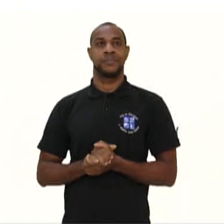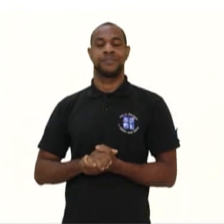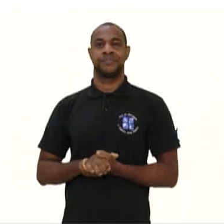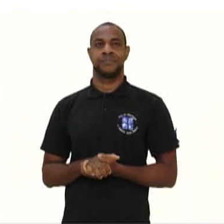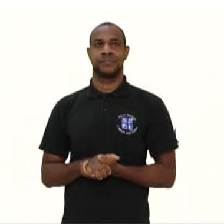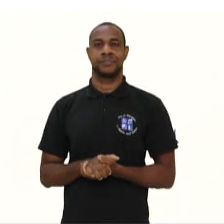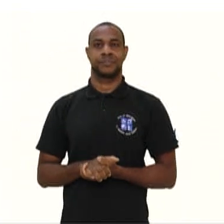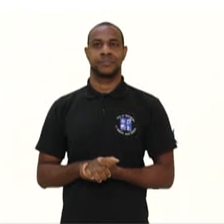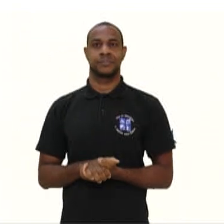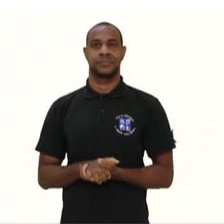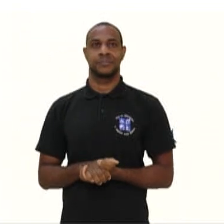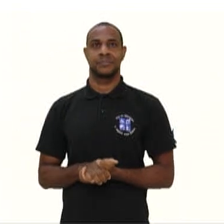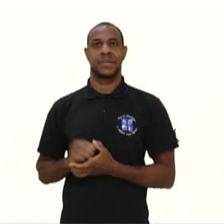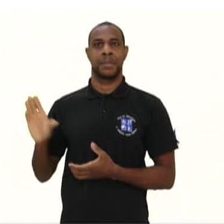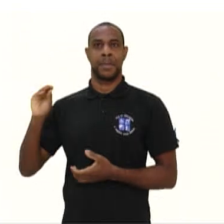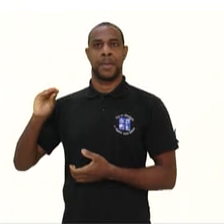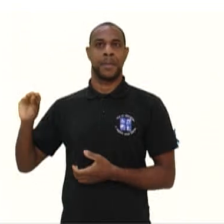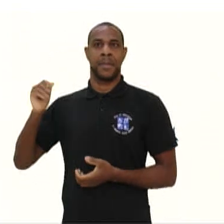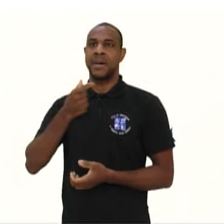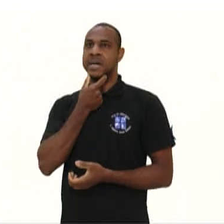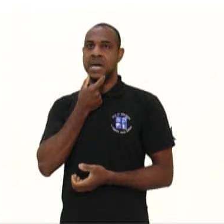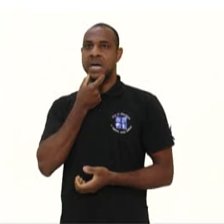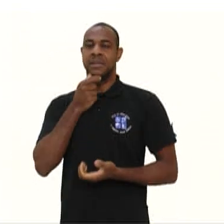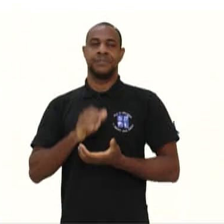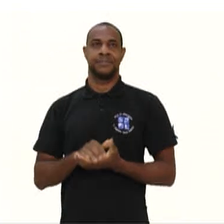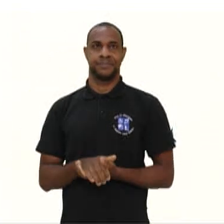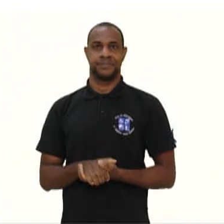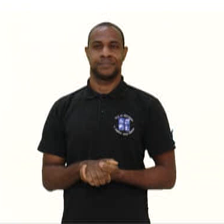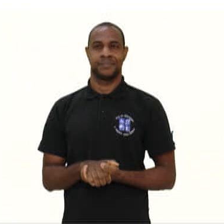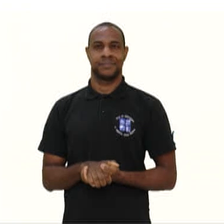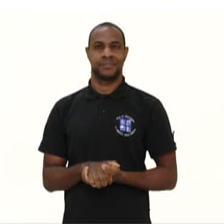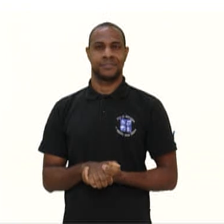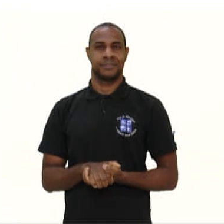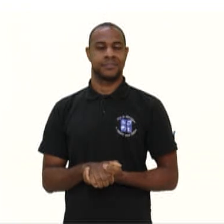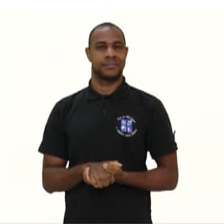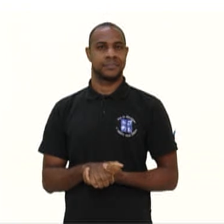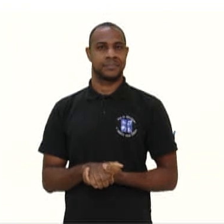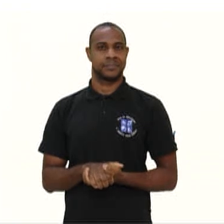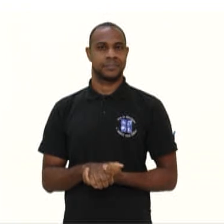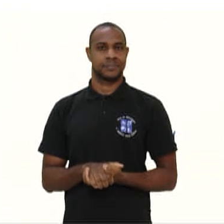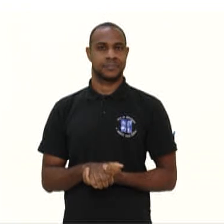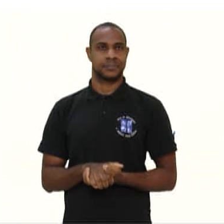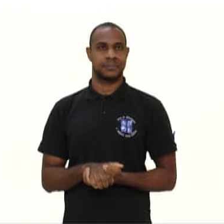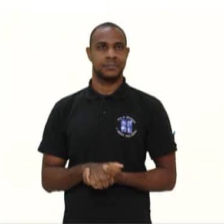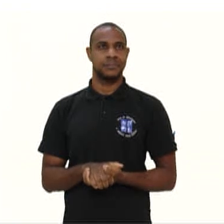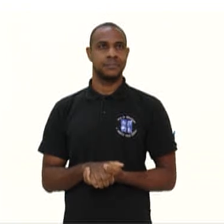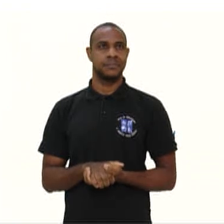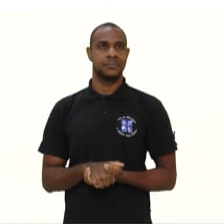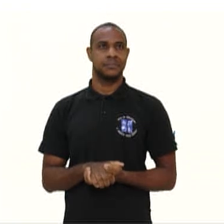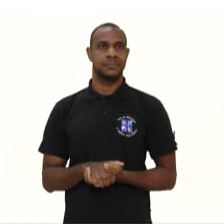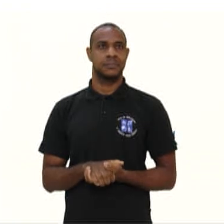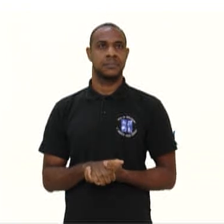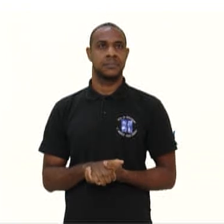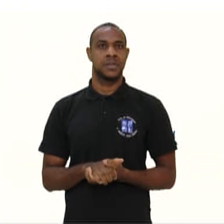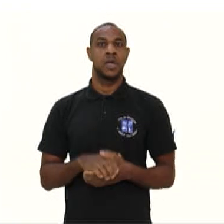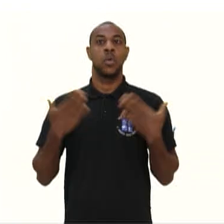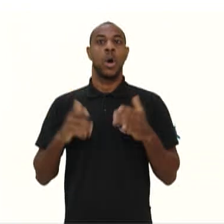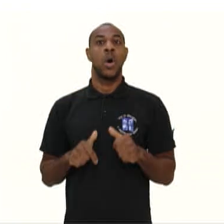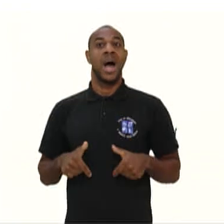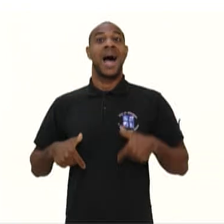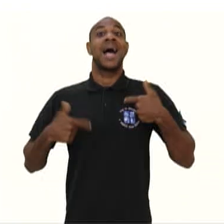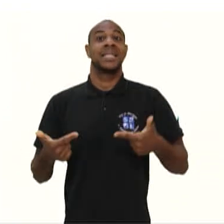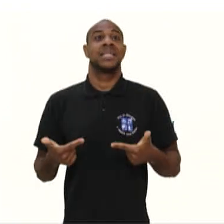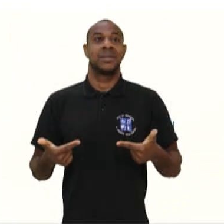crocodile was driving, the crocodile was dancing, or the crocodile was singing beautifully. Qual a ação que o crocodilo